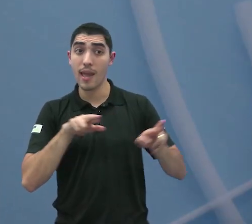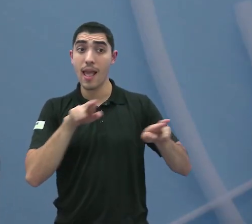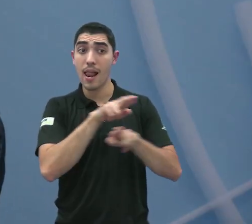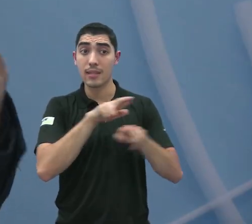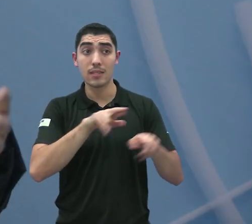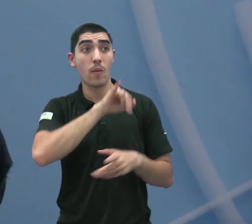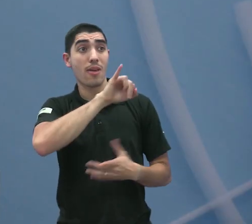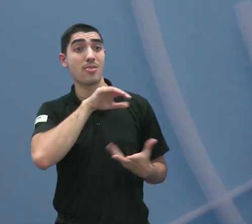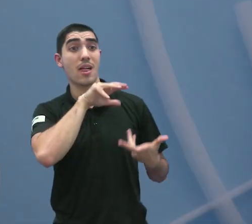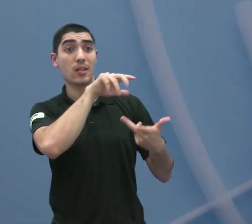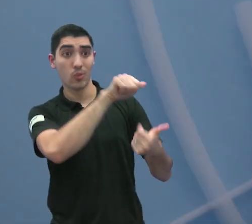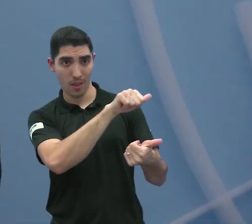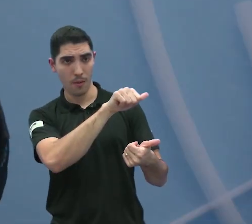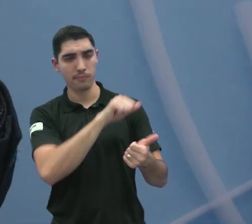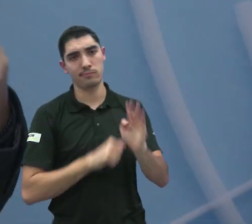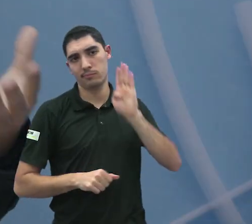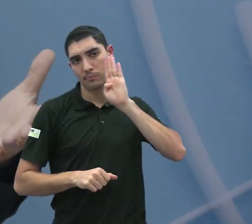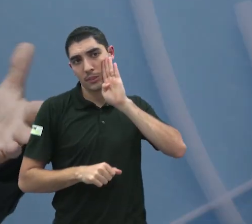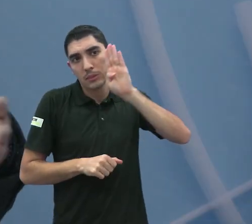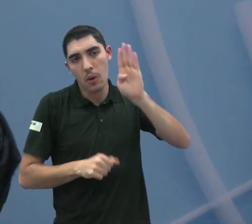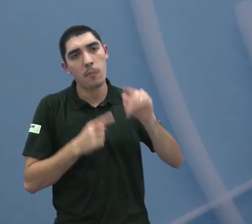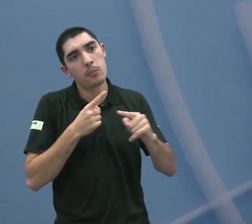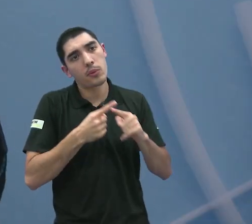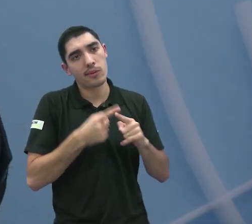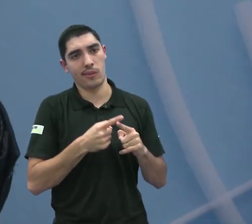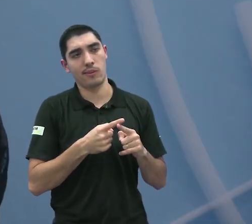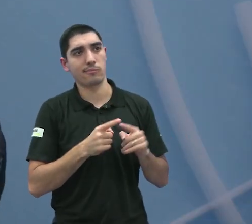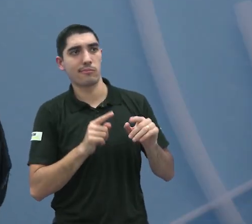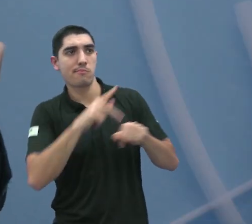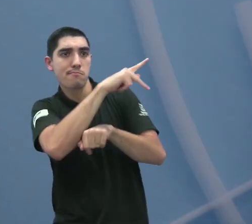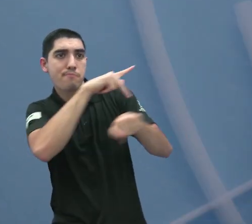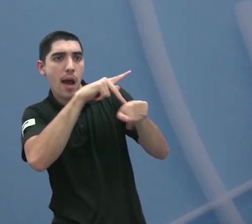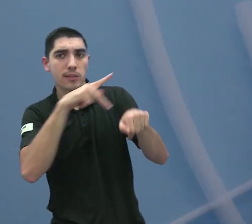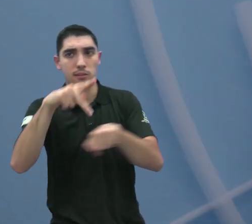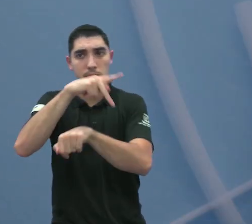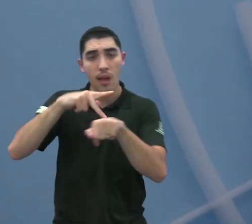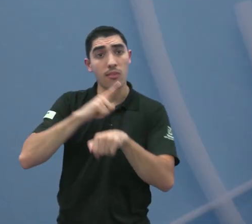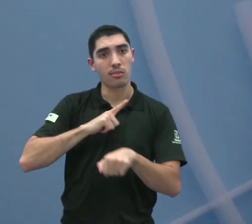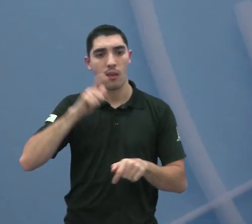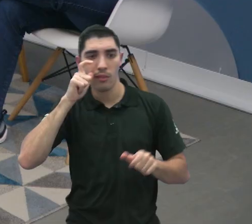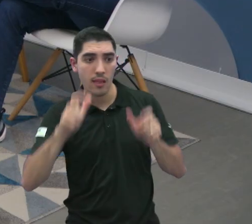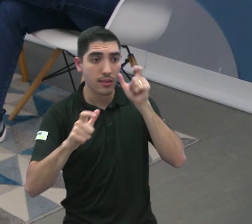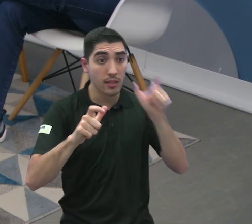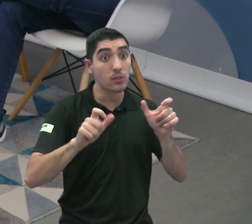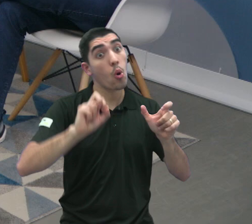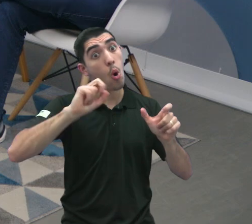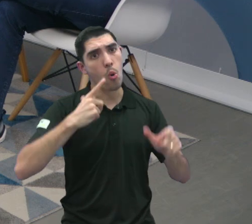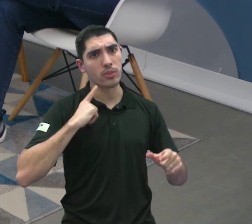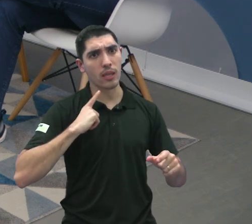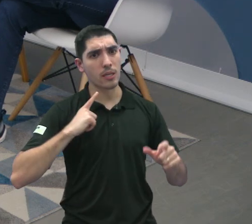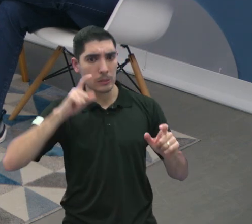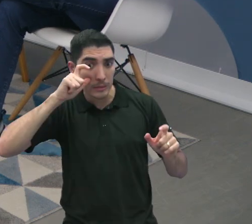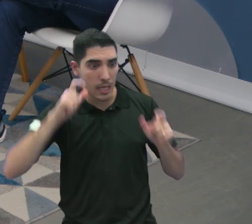também, principalmente pensando que quando há interesses, pode haver ali conflito de interesses? Com